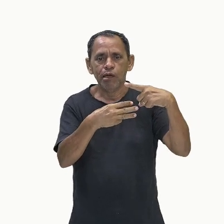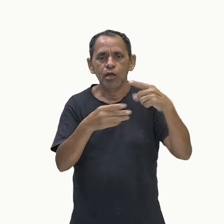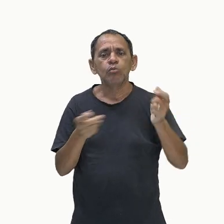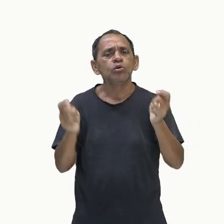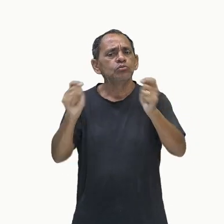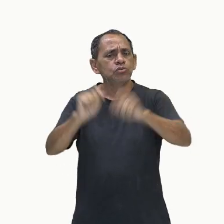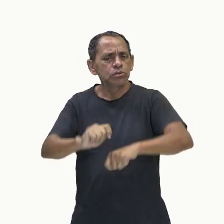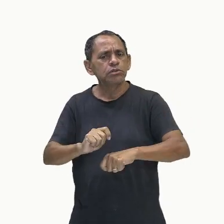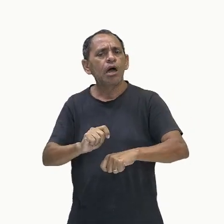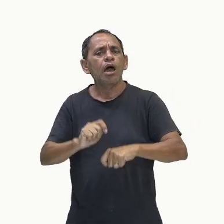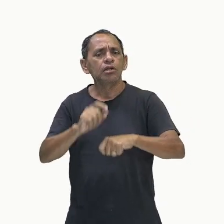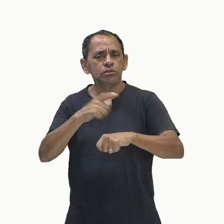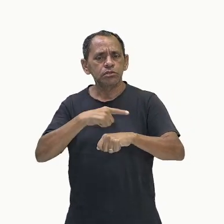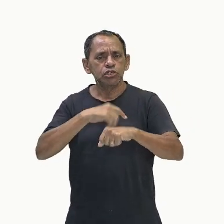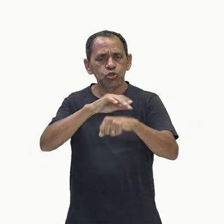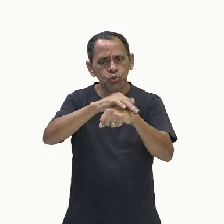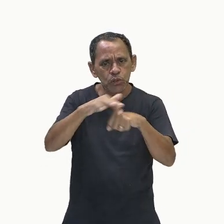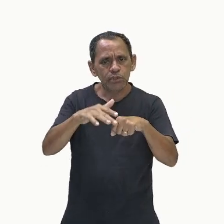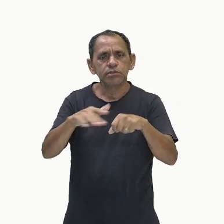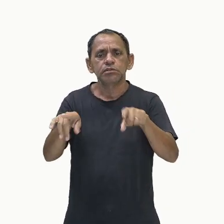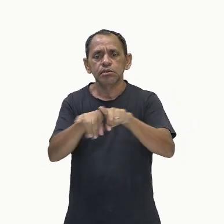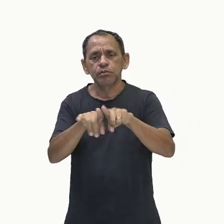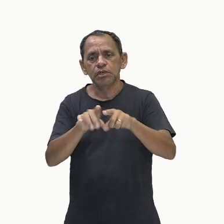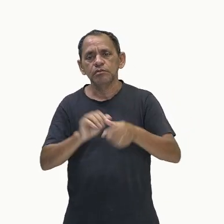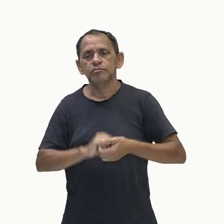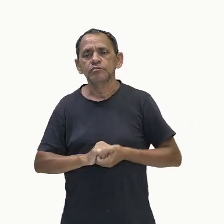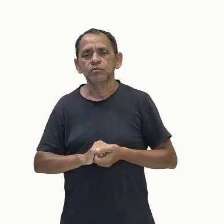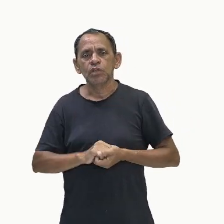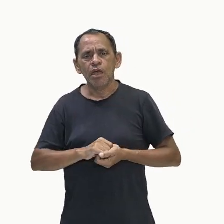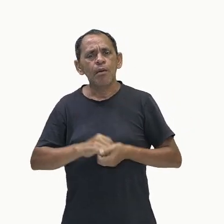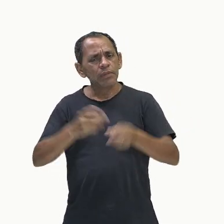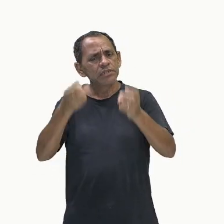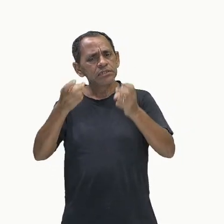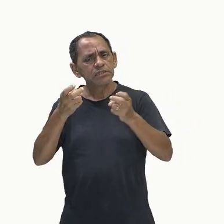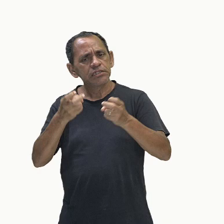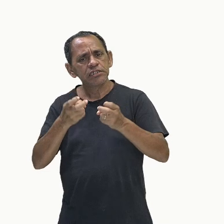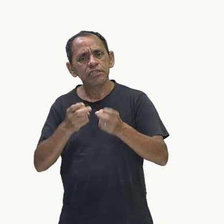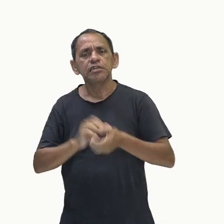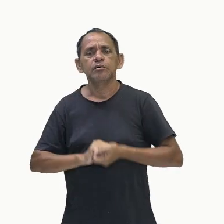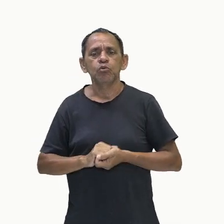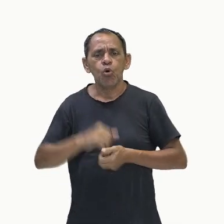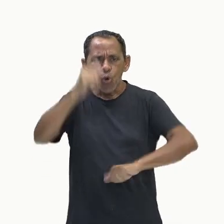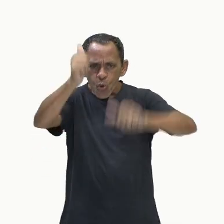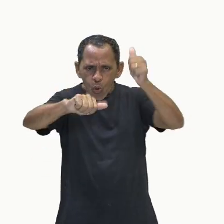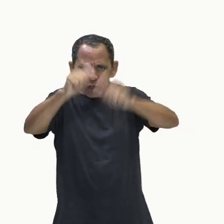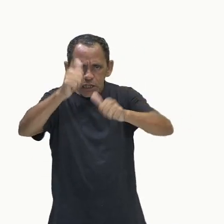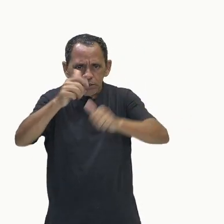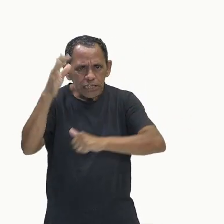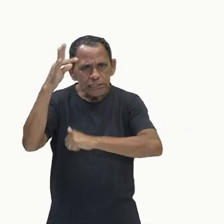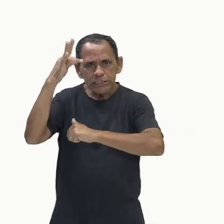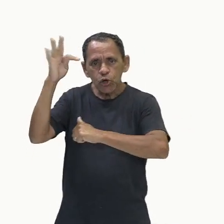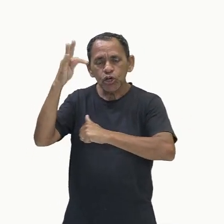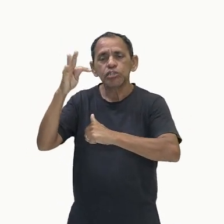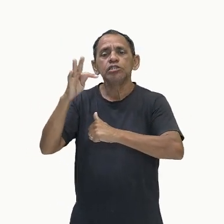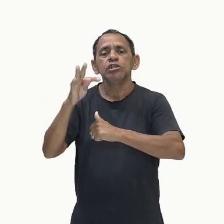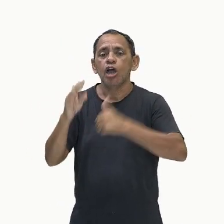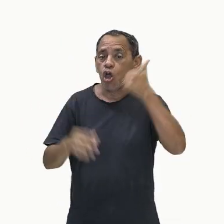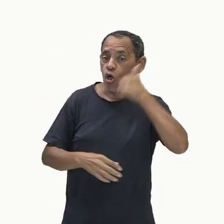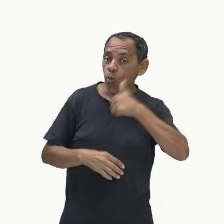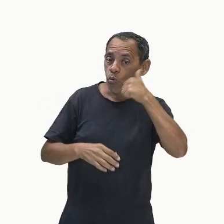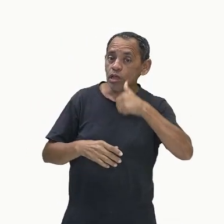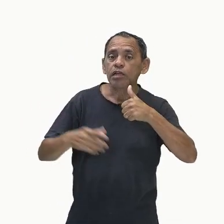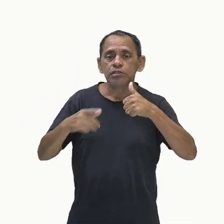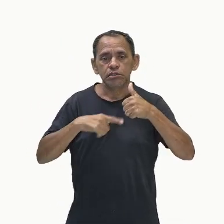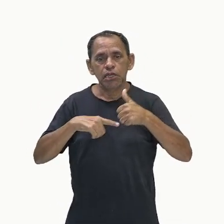com daltonismo. Olha só como essa proporção cai, corroborando aí com a teoria de que mulheres elas